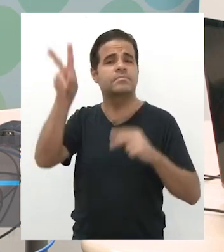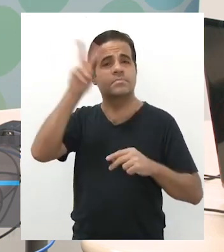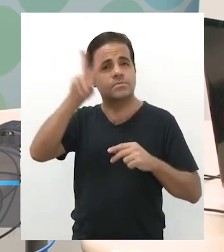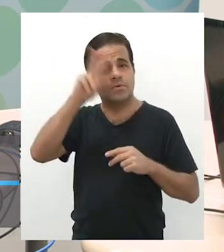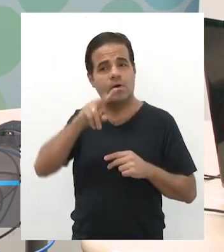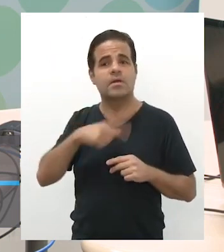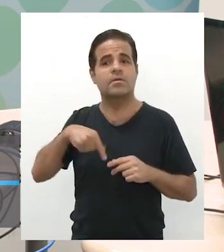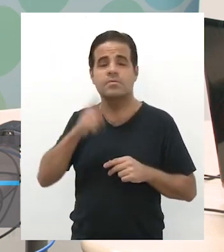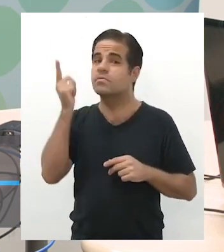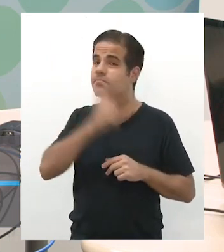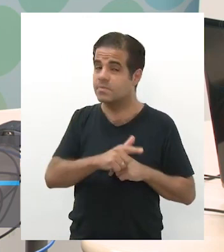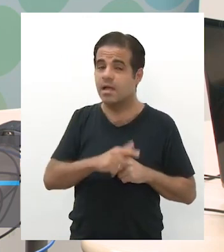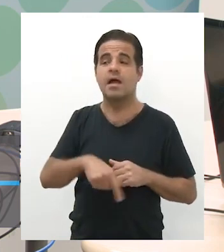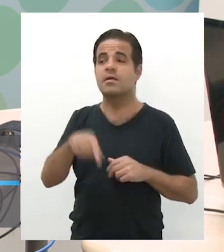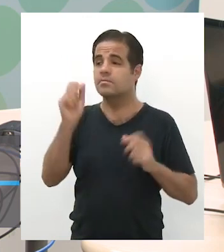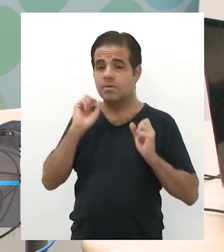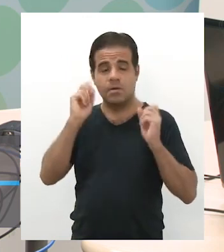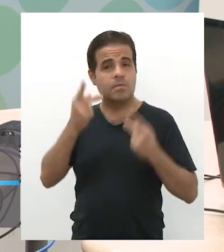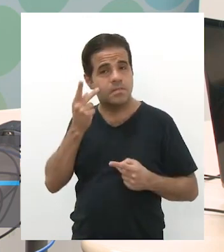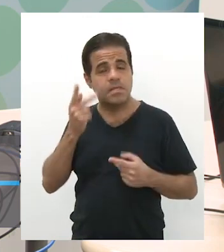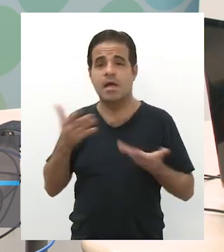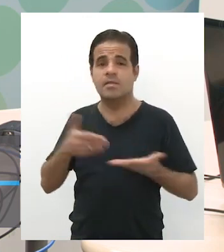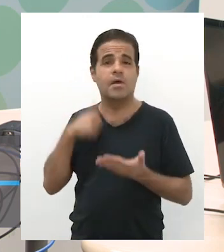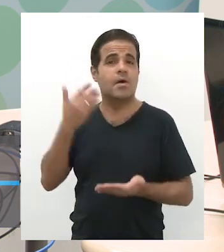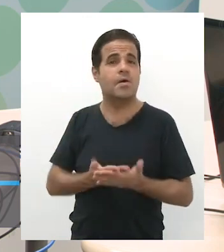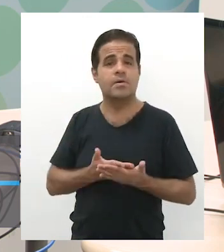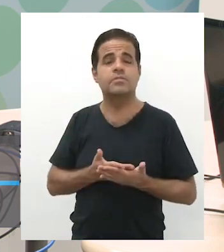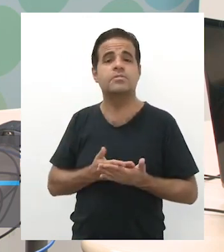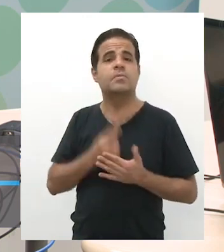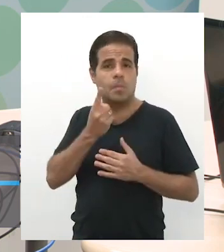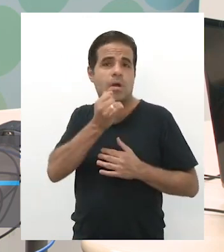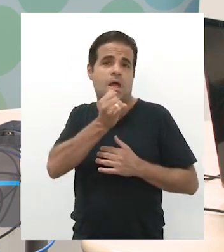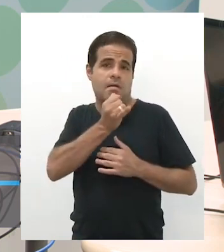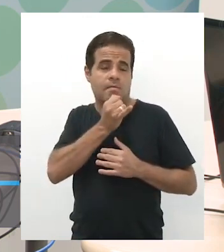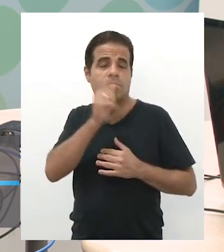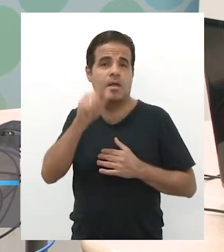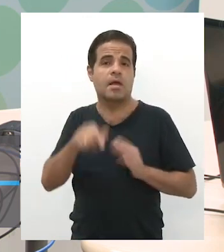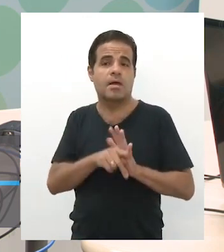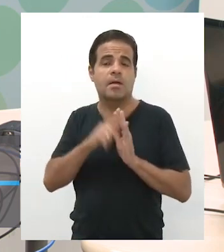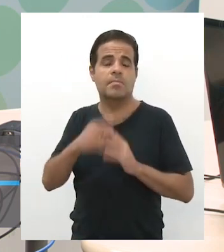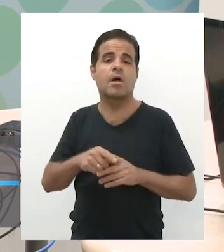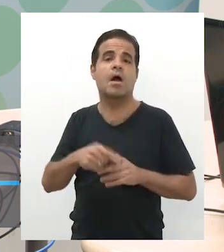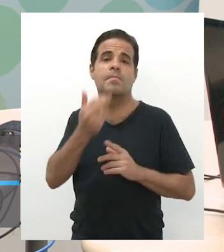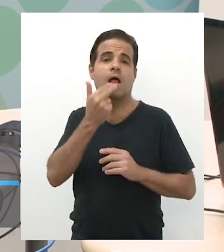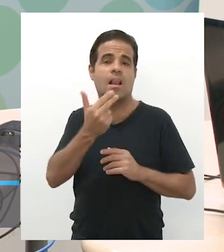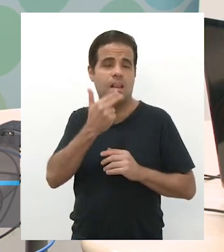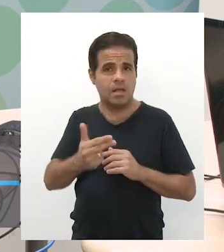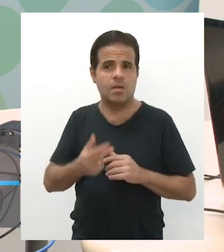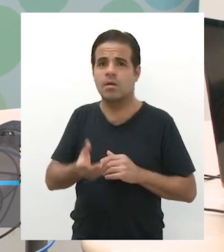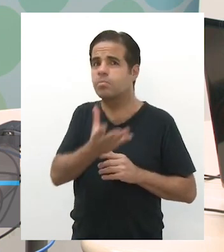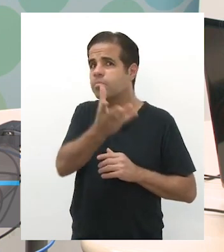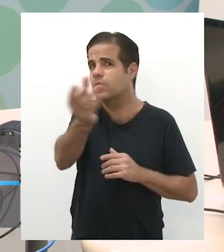históricas, e a gente consegue reconhecer até hoje. Um dos exemplos é a própria língua, né?